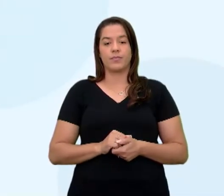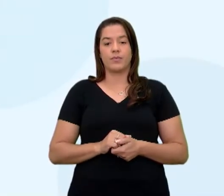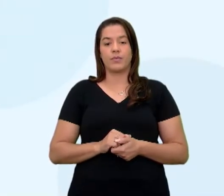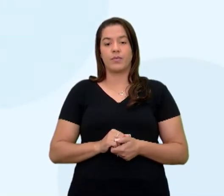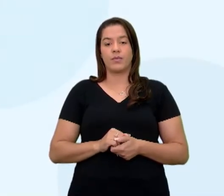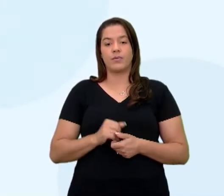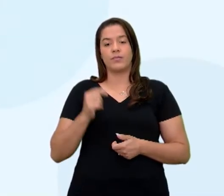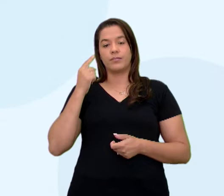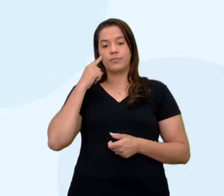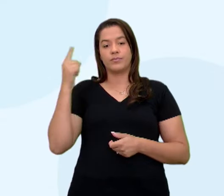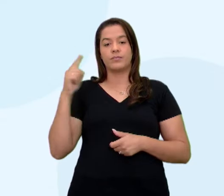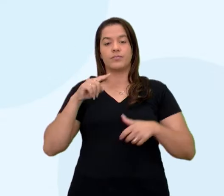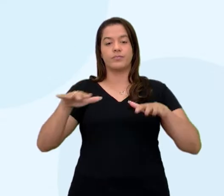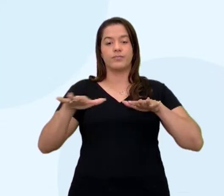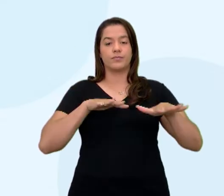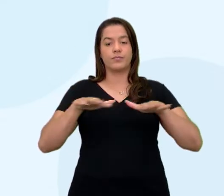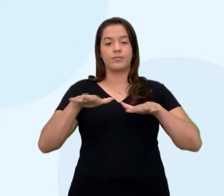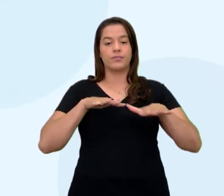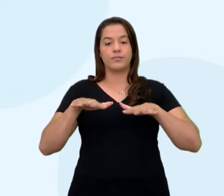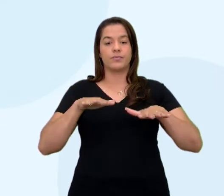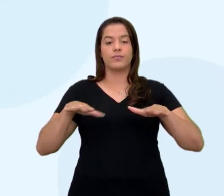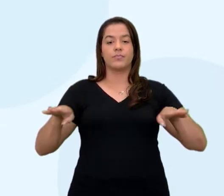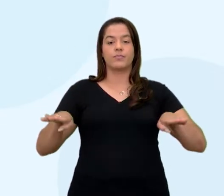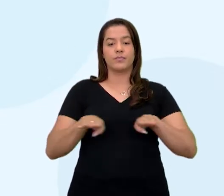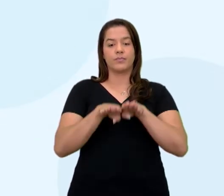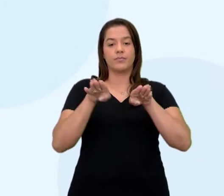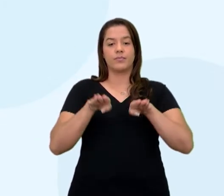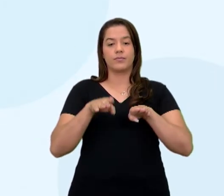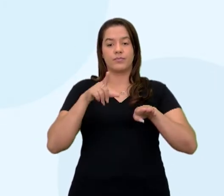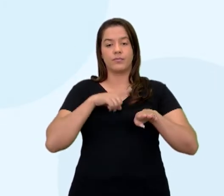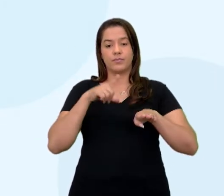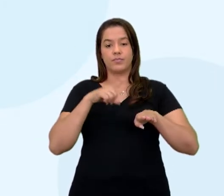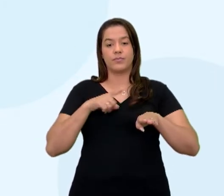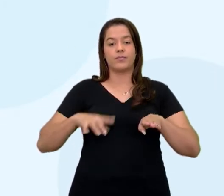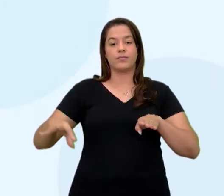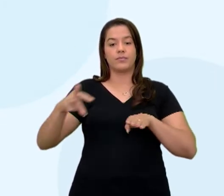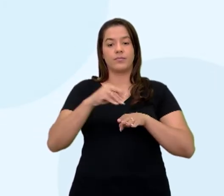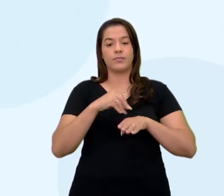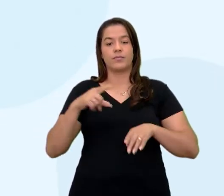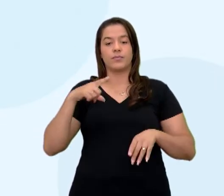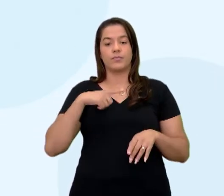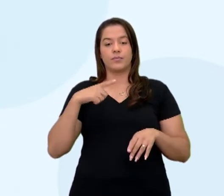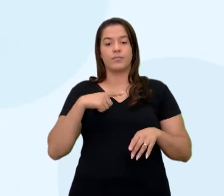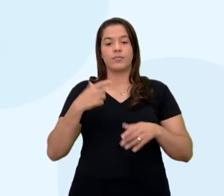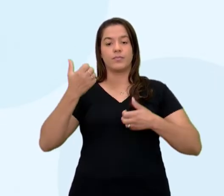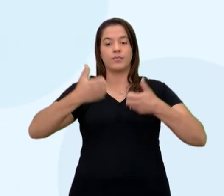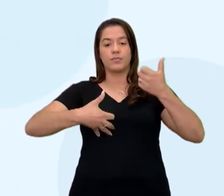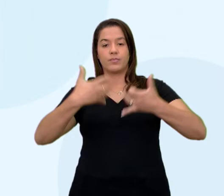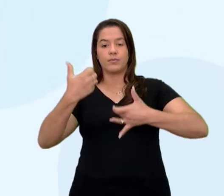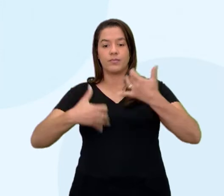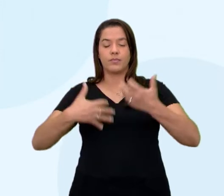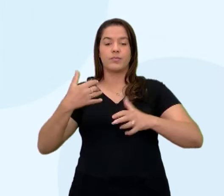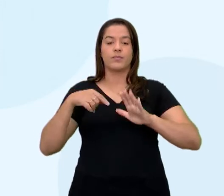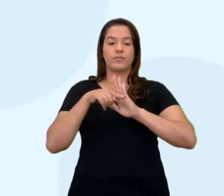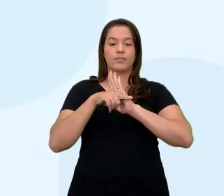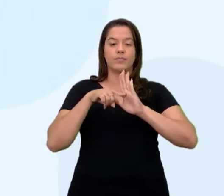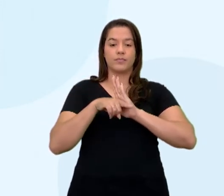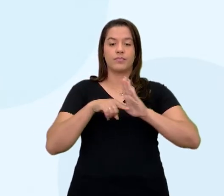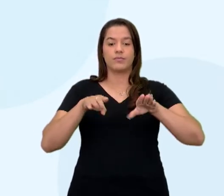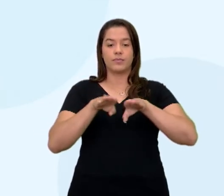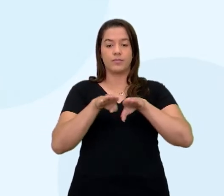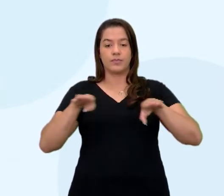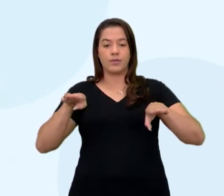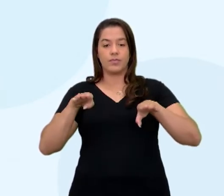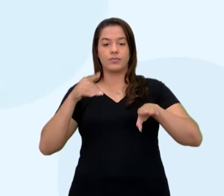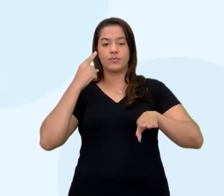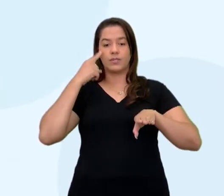lá um movimento divergente, né? Então são placas aí que acabam aí, né, se deslocando, né? Nós temos